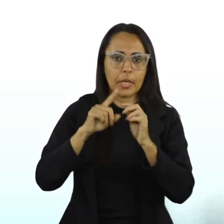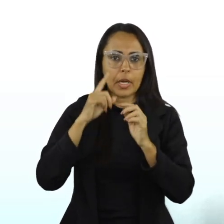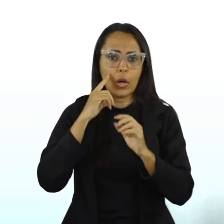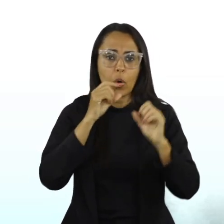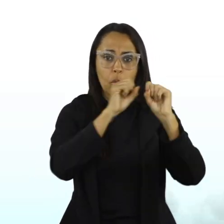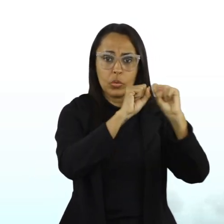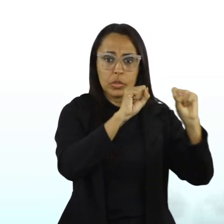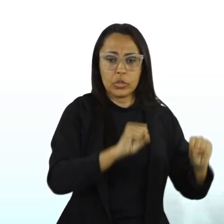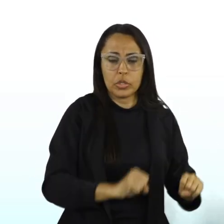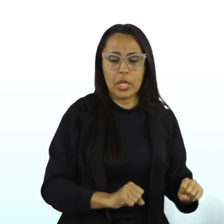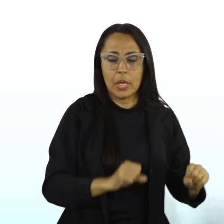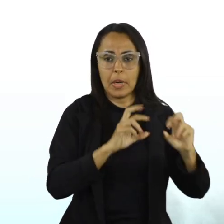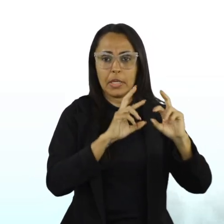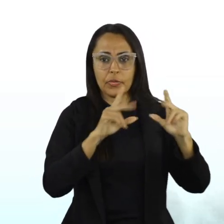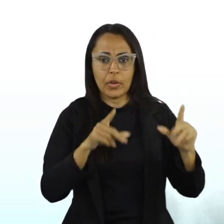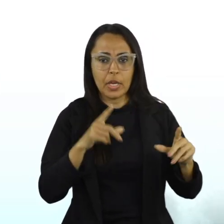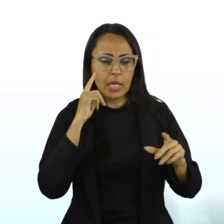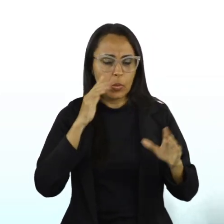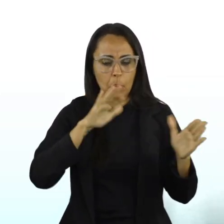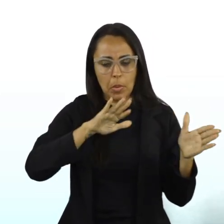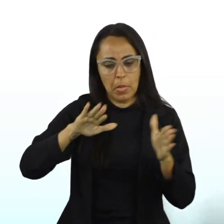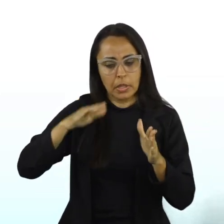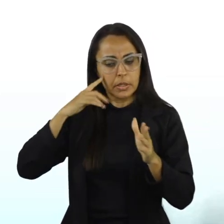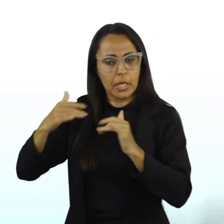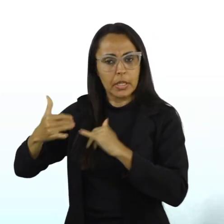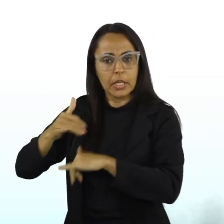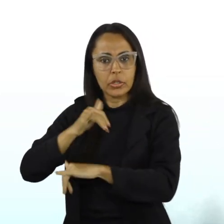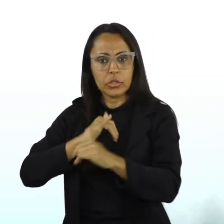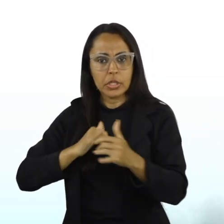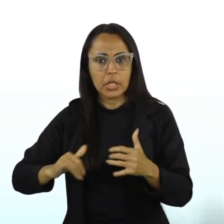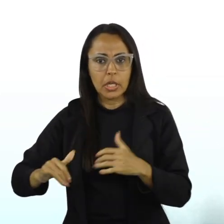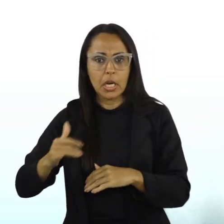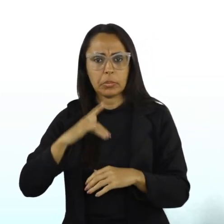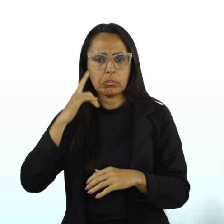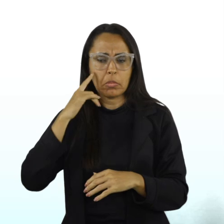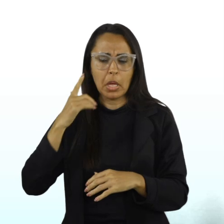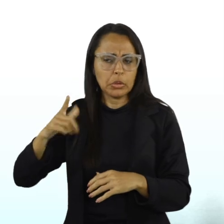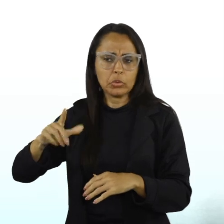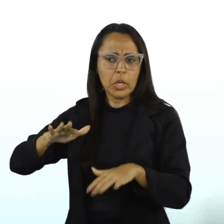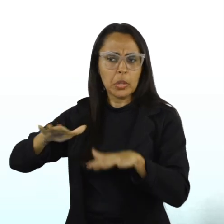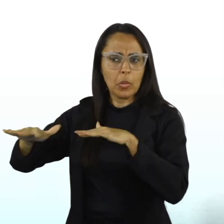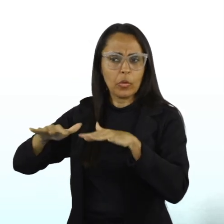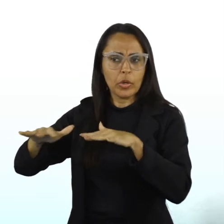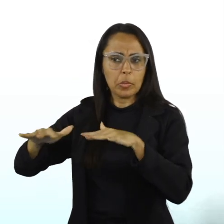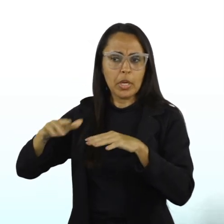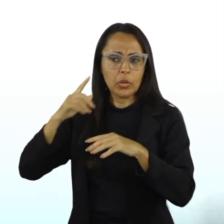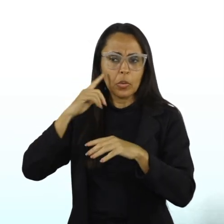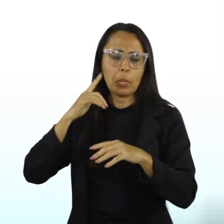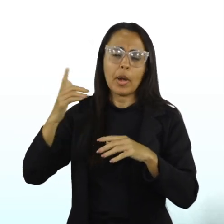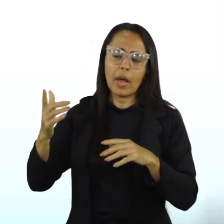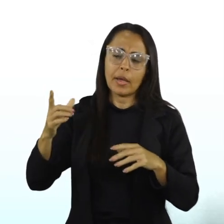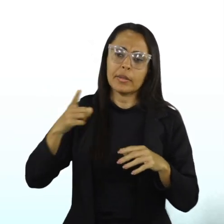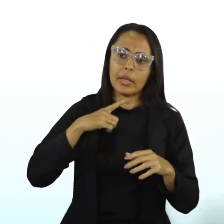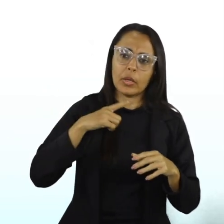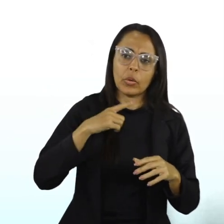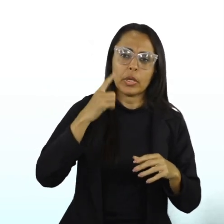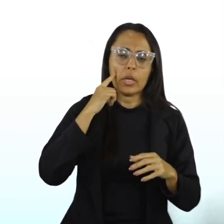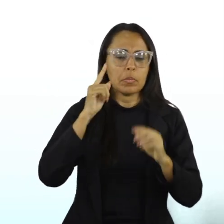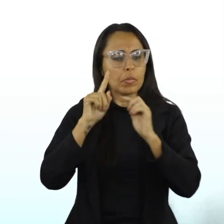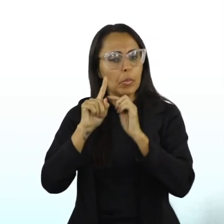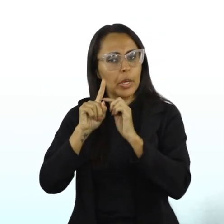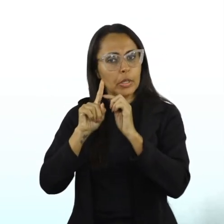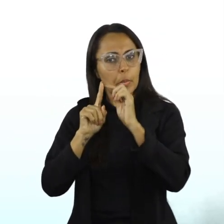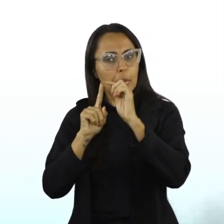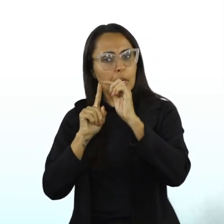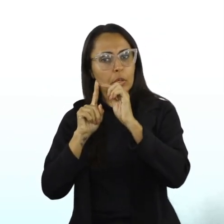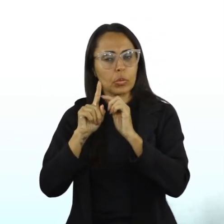sistemas dissipativos, uma parte da energia ela deixa de gerar o movimento para gerar calor, aumentando a